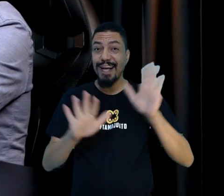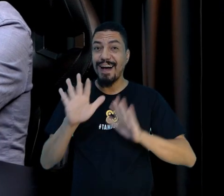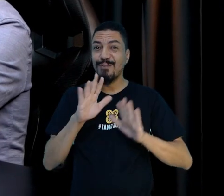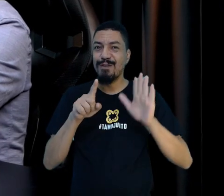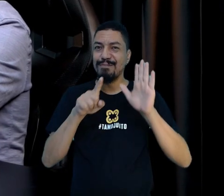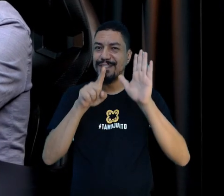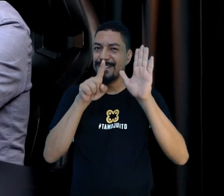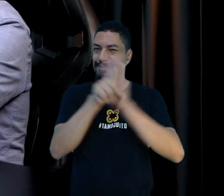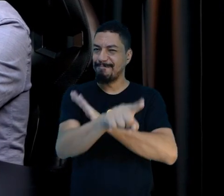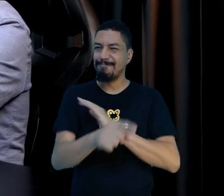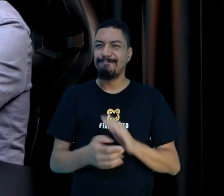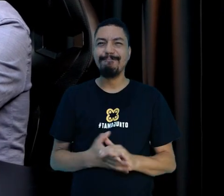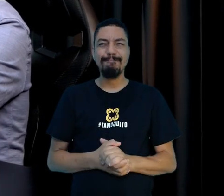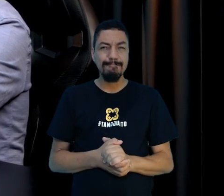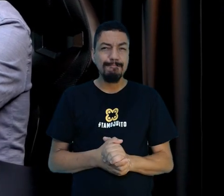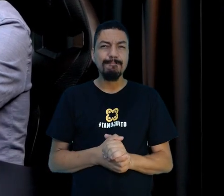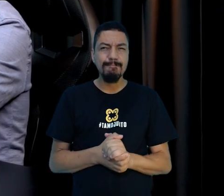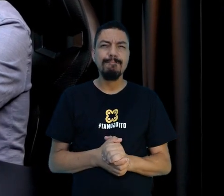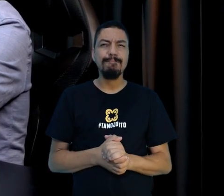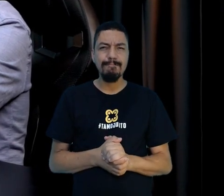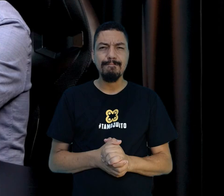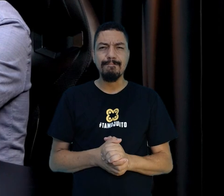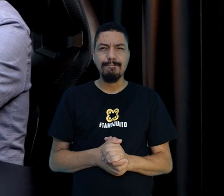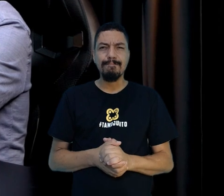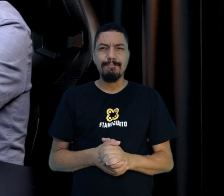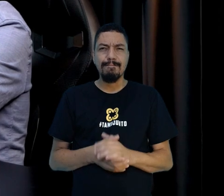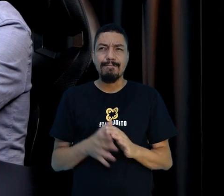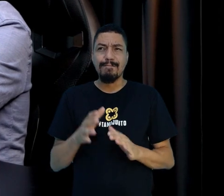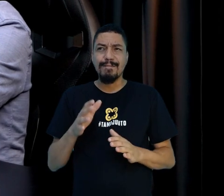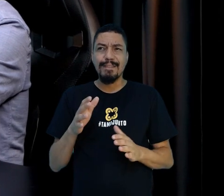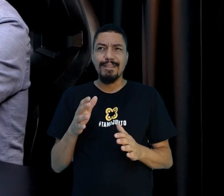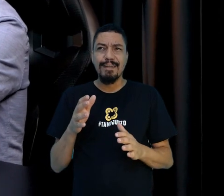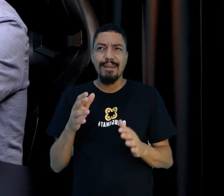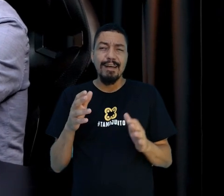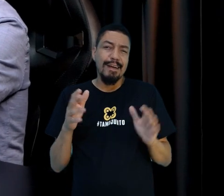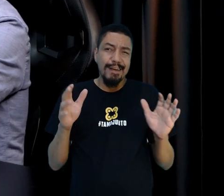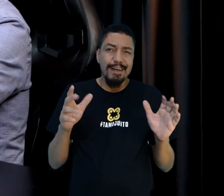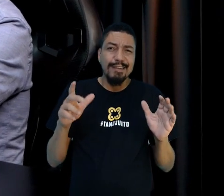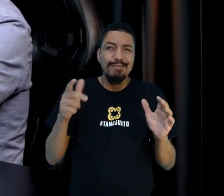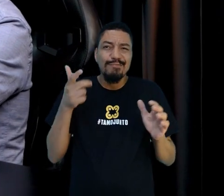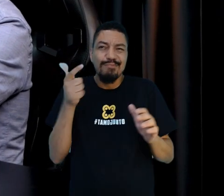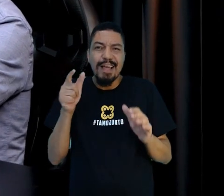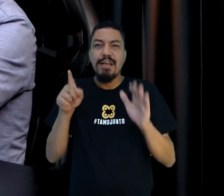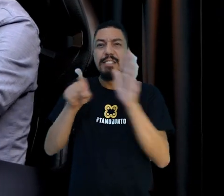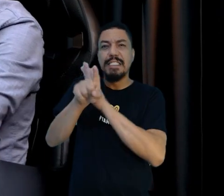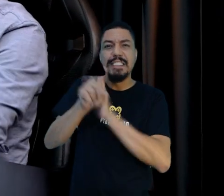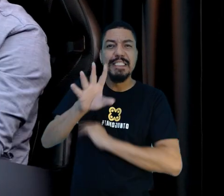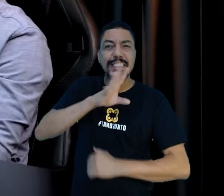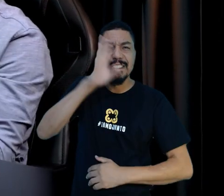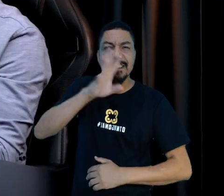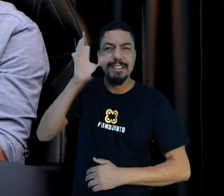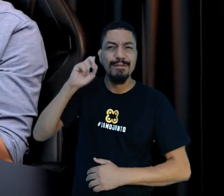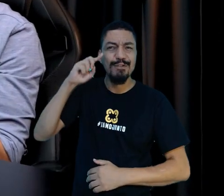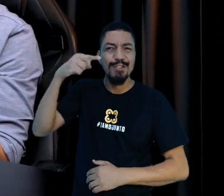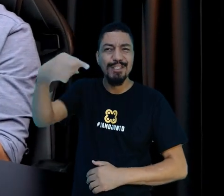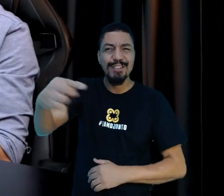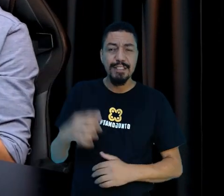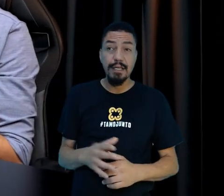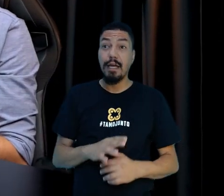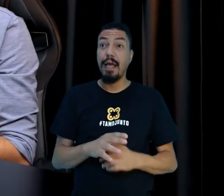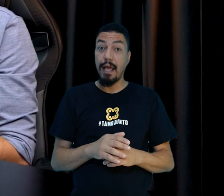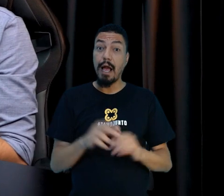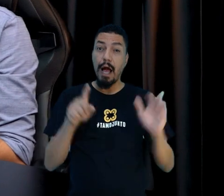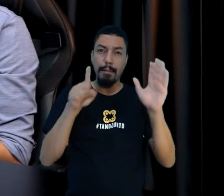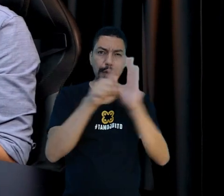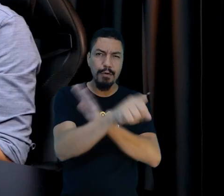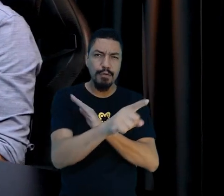cuidado com as suas perguntas, né? Porque é isso, a gente não, né? A gente não faz isso no nosso dia a dia, né? Com A qualquer pergunta pessoa. ela tem que